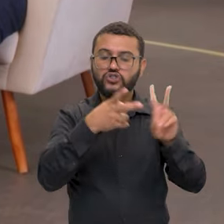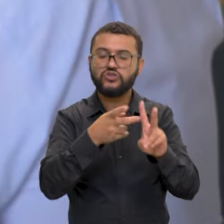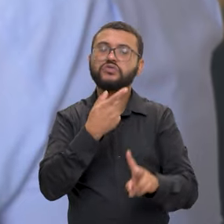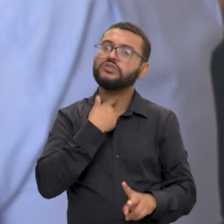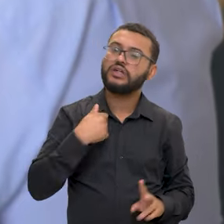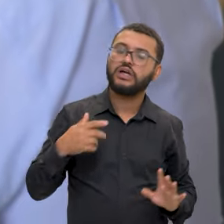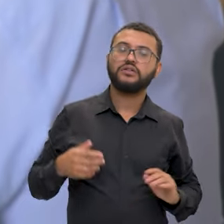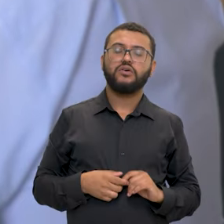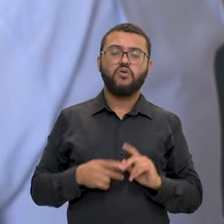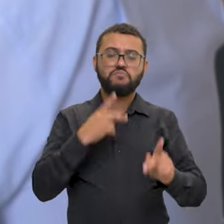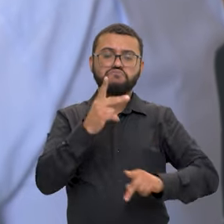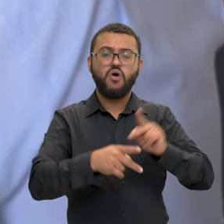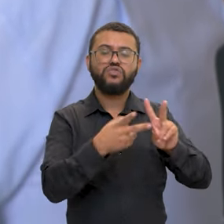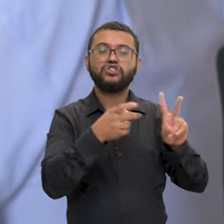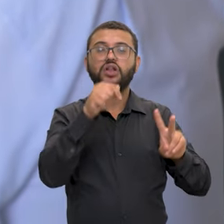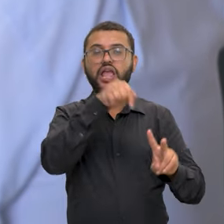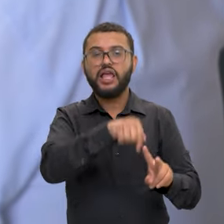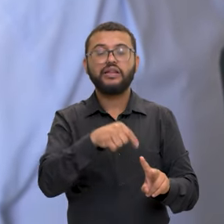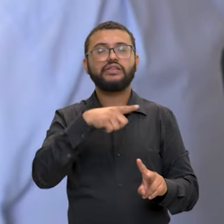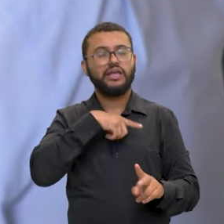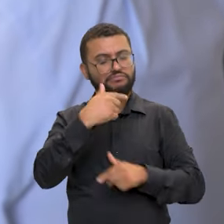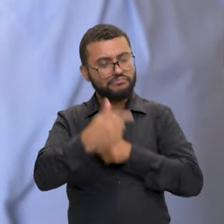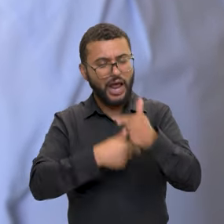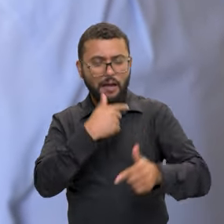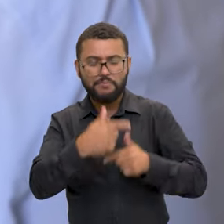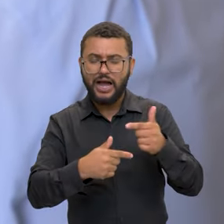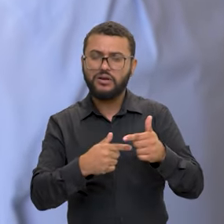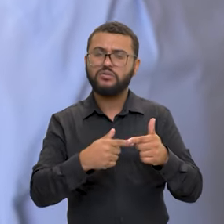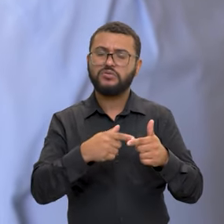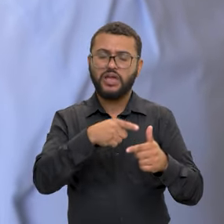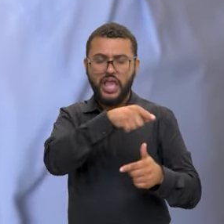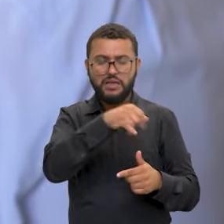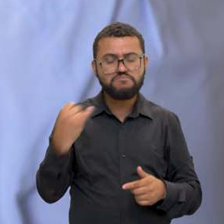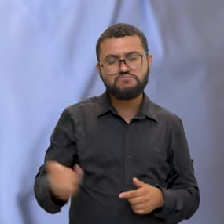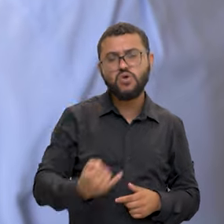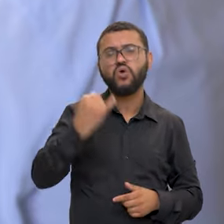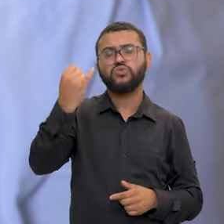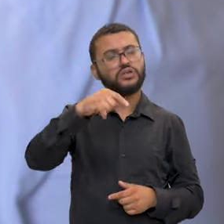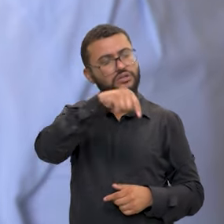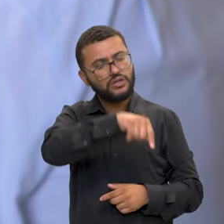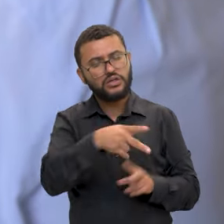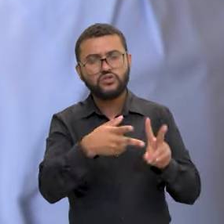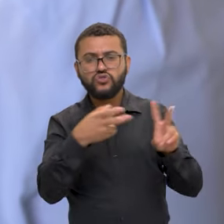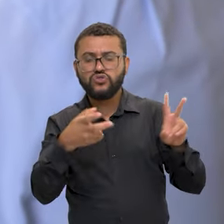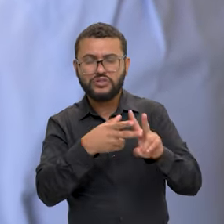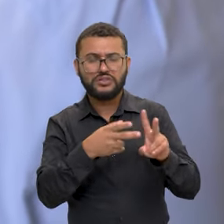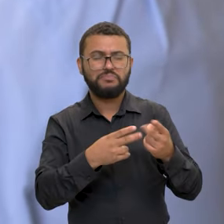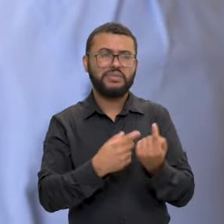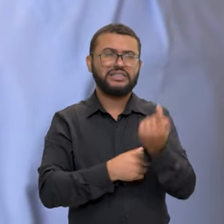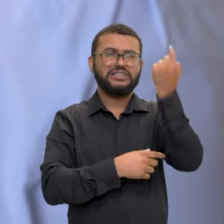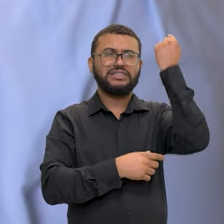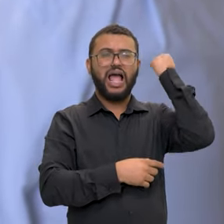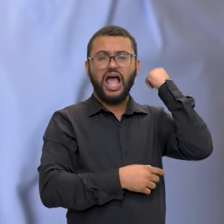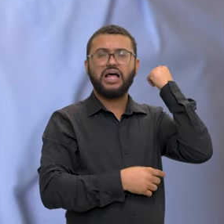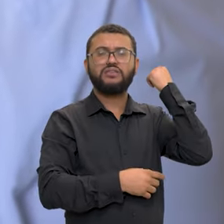Os povos indígenas, eles têm feito uma contribuição importante, desde sempre, desde o próprio